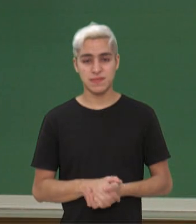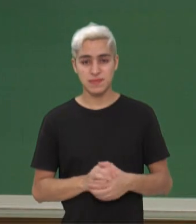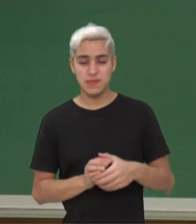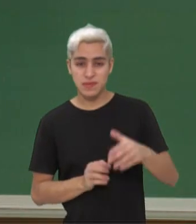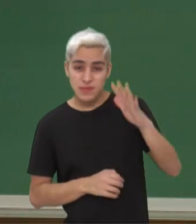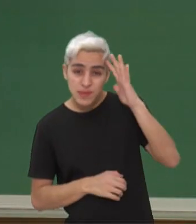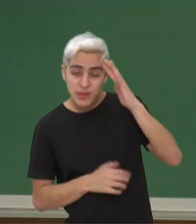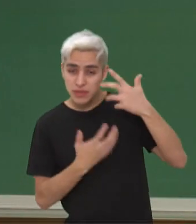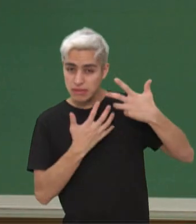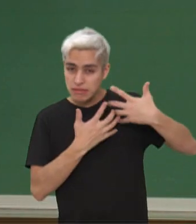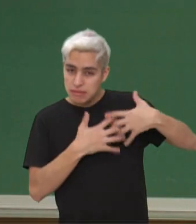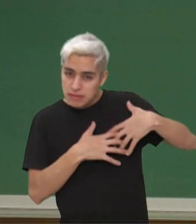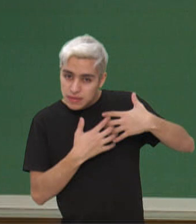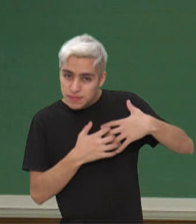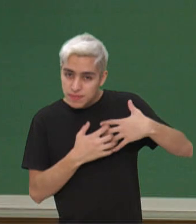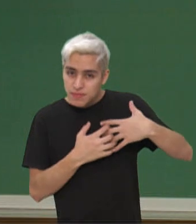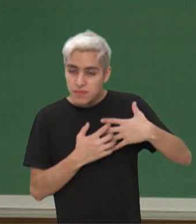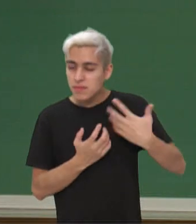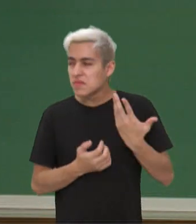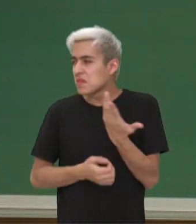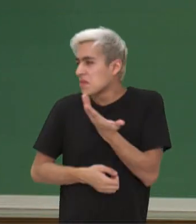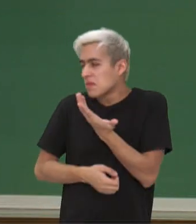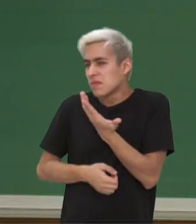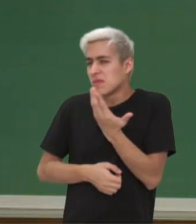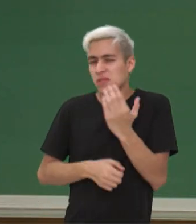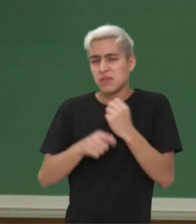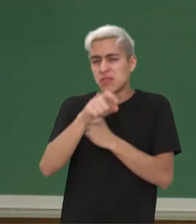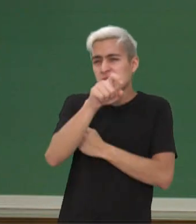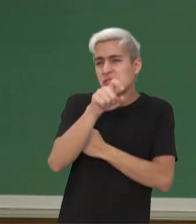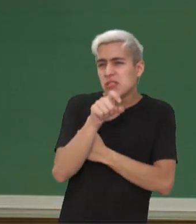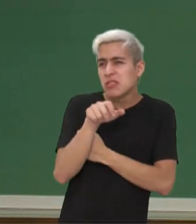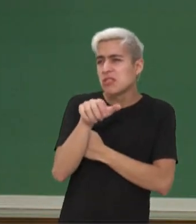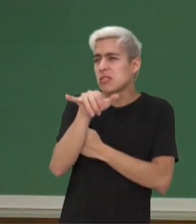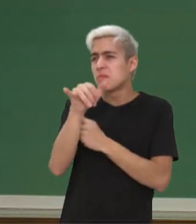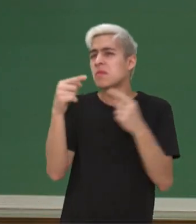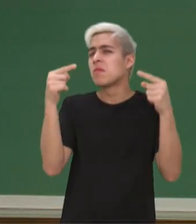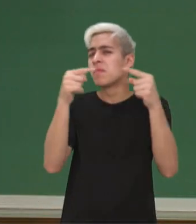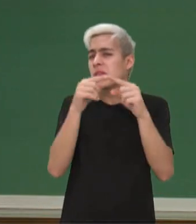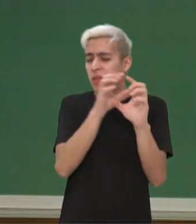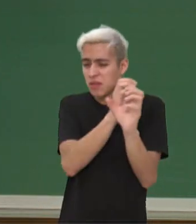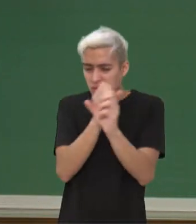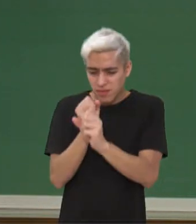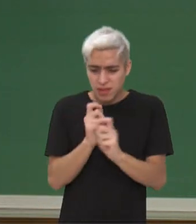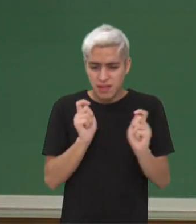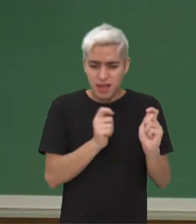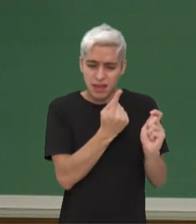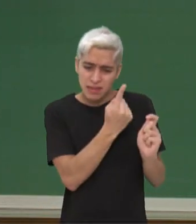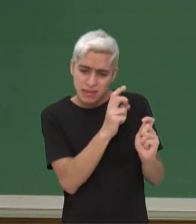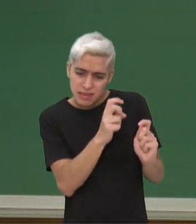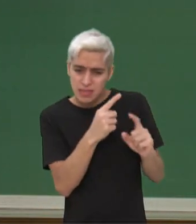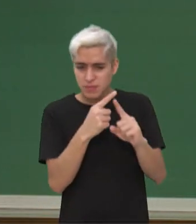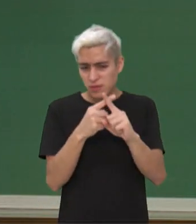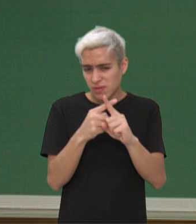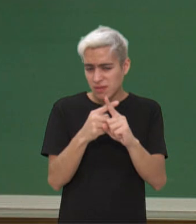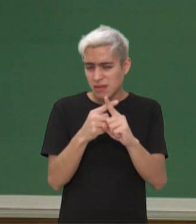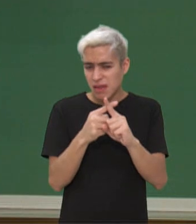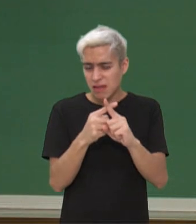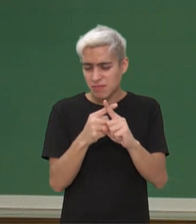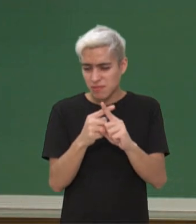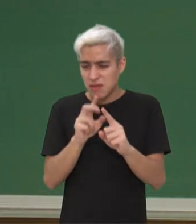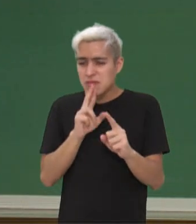Imaginou um pouquinho? Poxa, mas que valor para x e para y que somados dão 15 e multiplicados dão